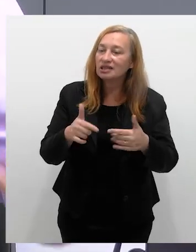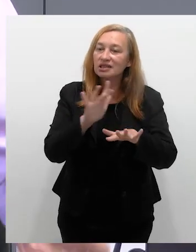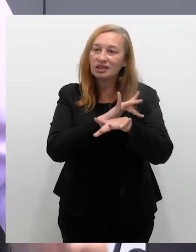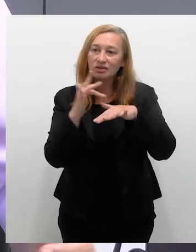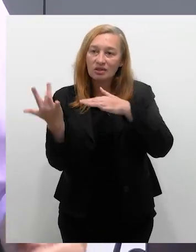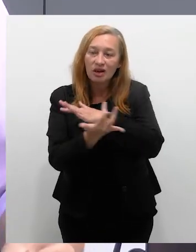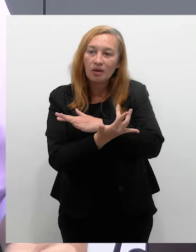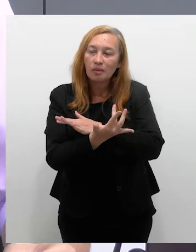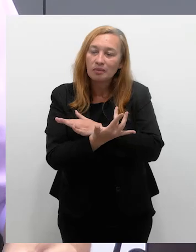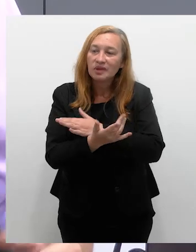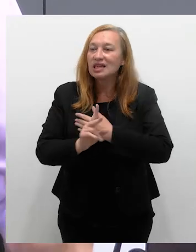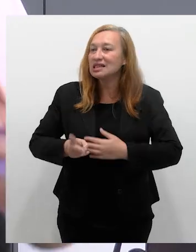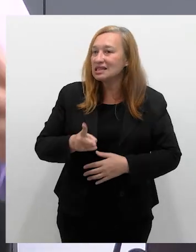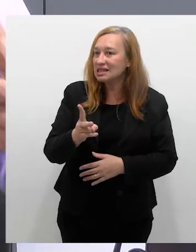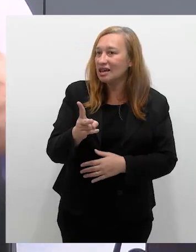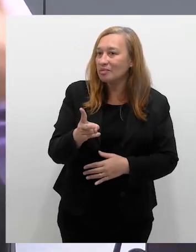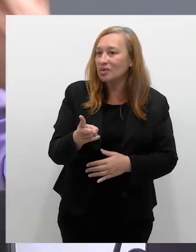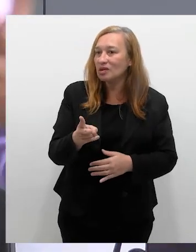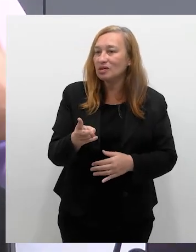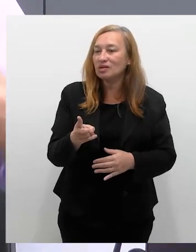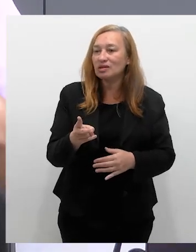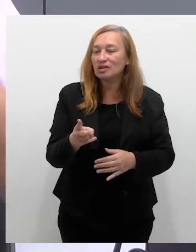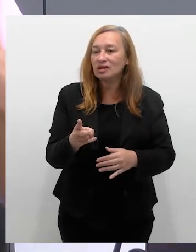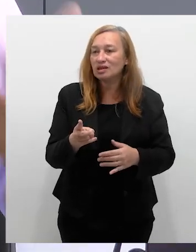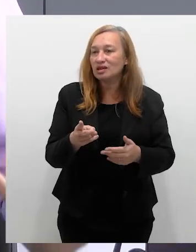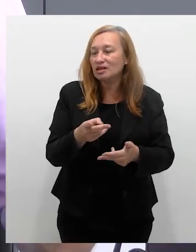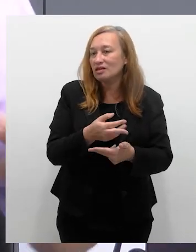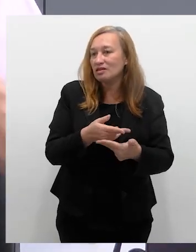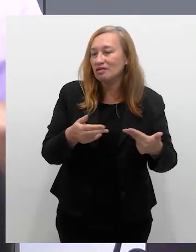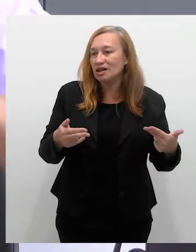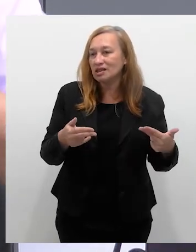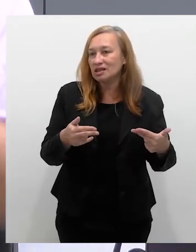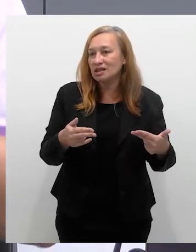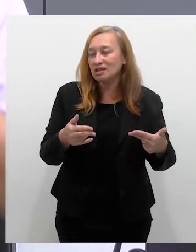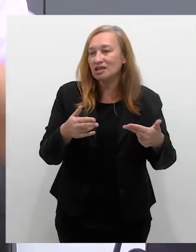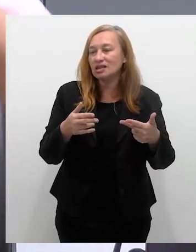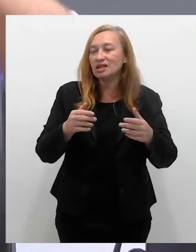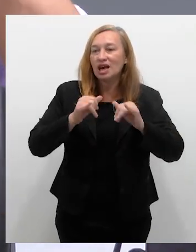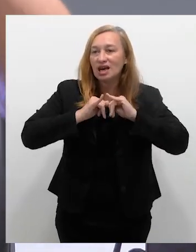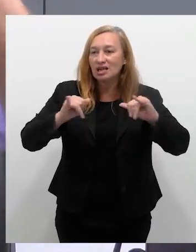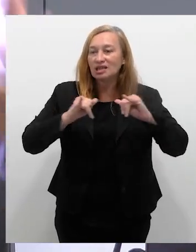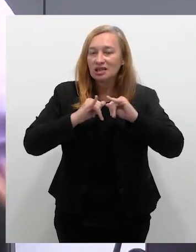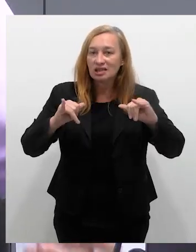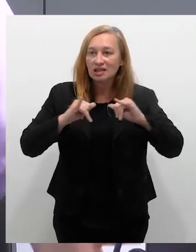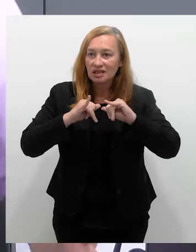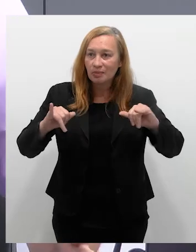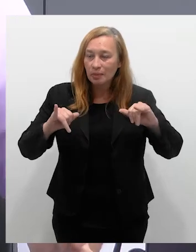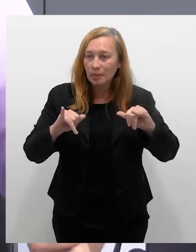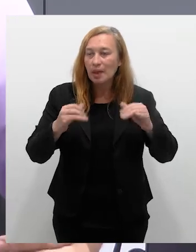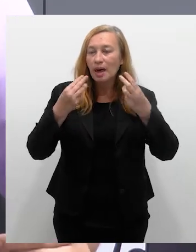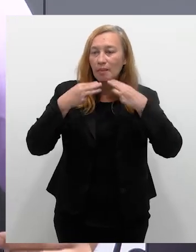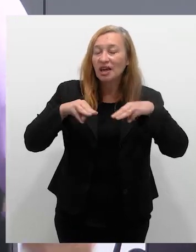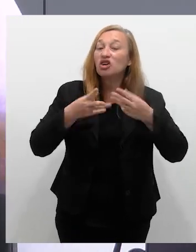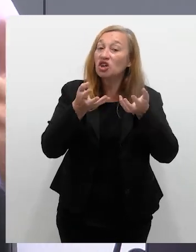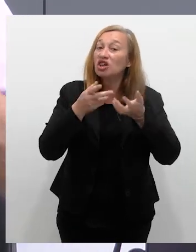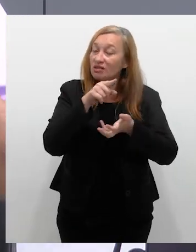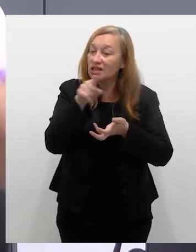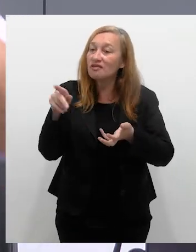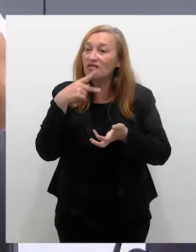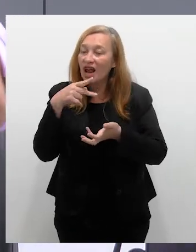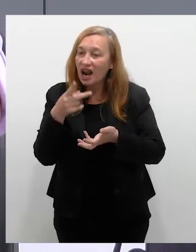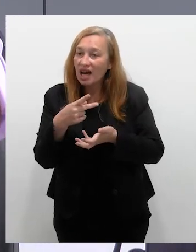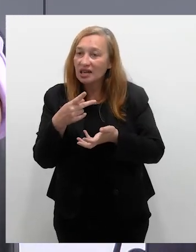ativa nas redes sociais, né? Você está sempre fazendo publis, tá? Em reels, as campanhas publicitárias. Queria que